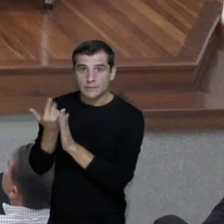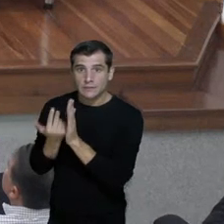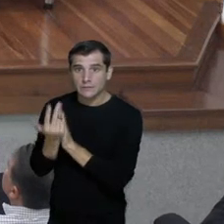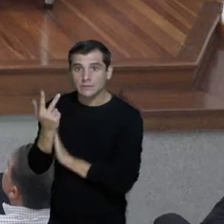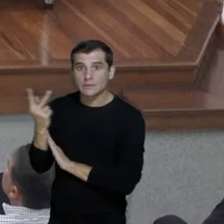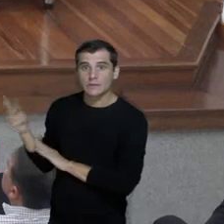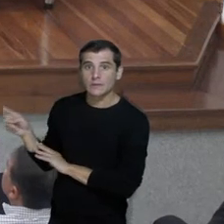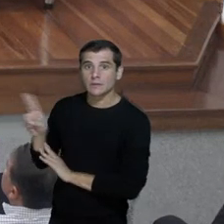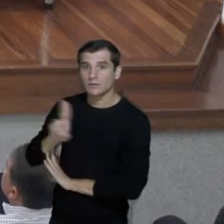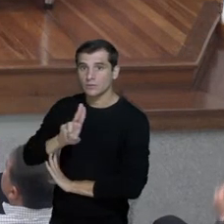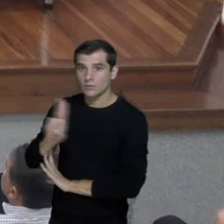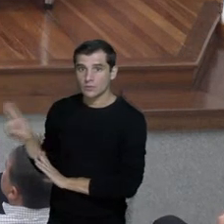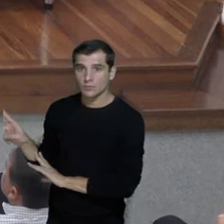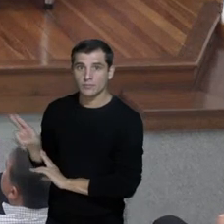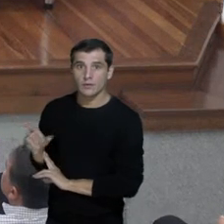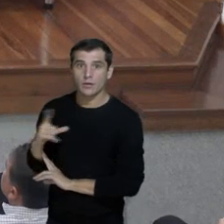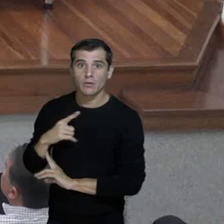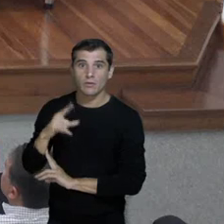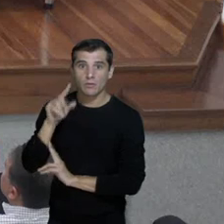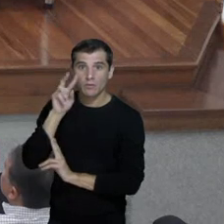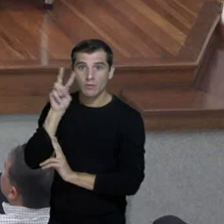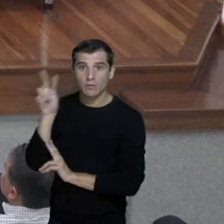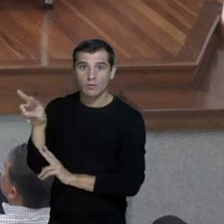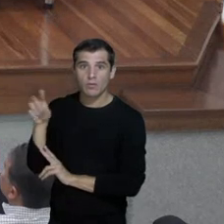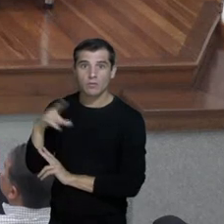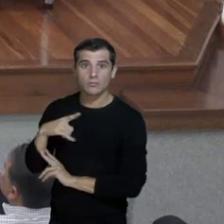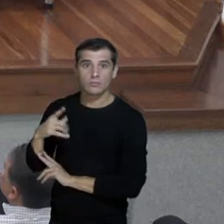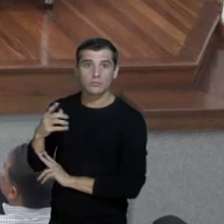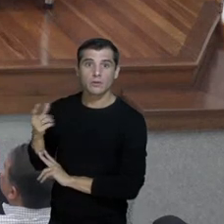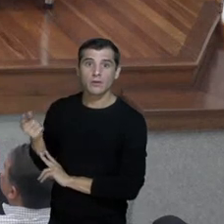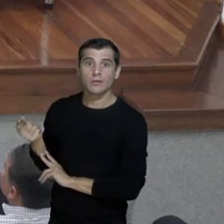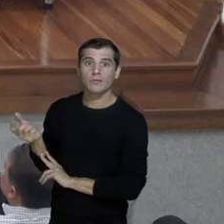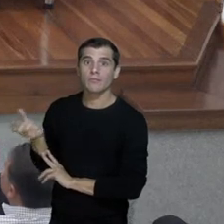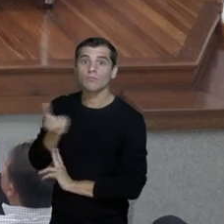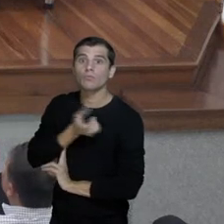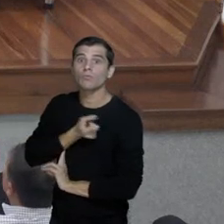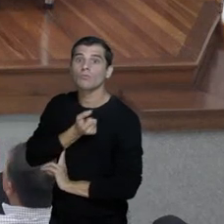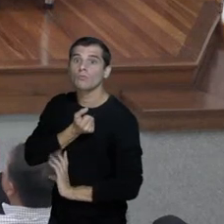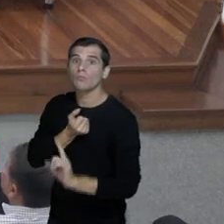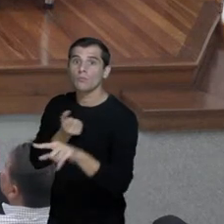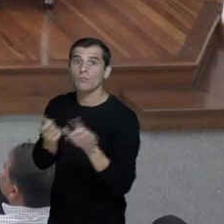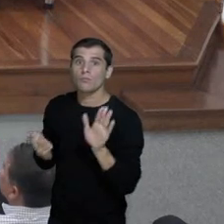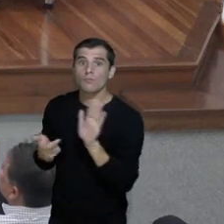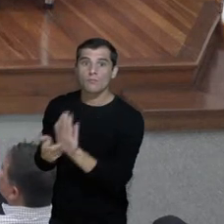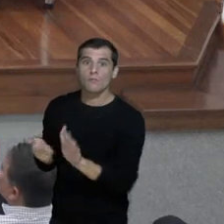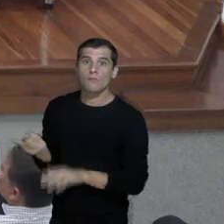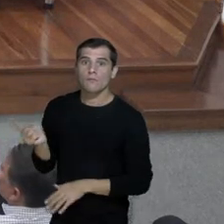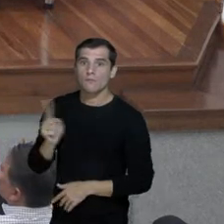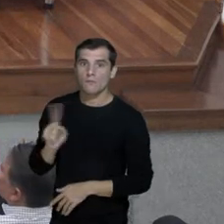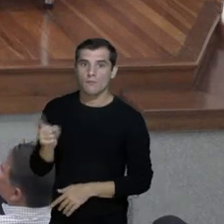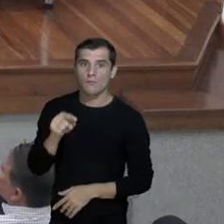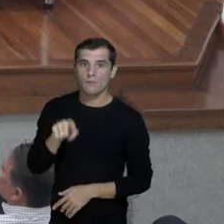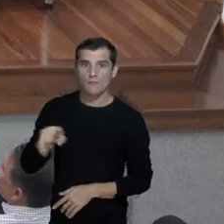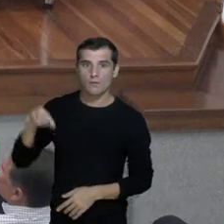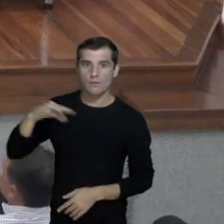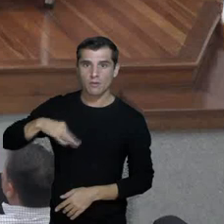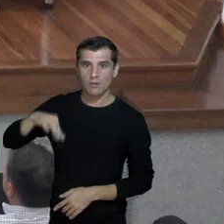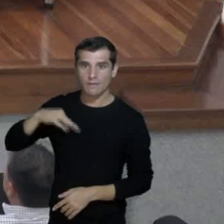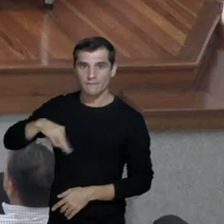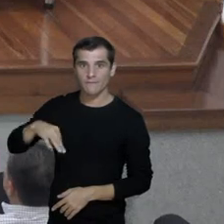faturaram E aí esse número aqui não não sou eu que ganho isso são as empresas tá senão não tava dando palestra eu tava na